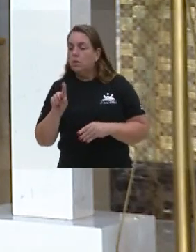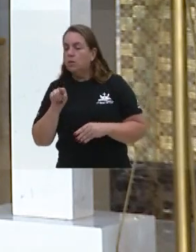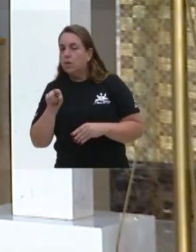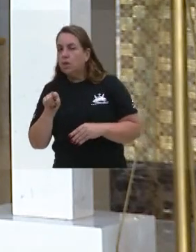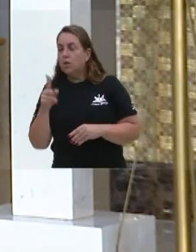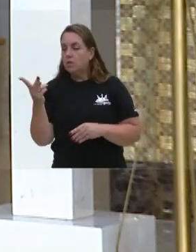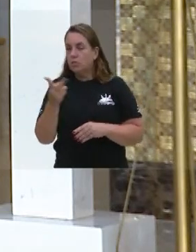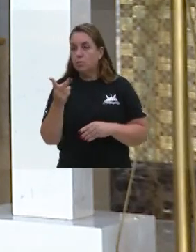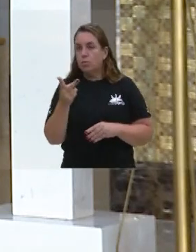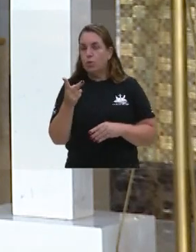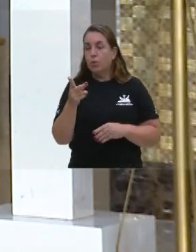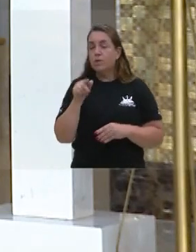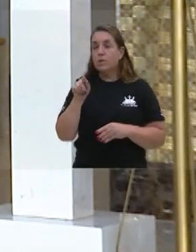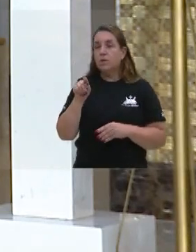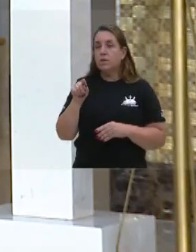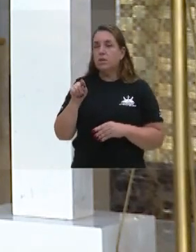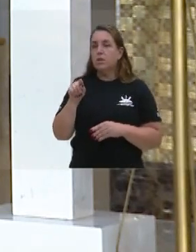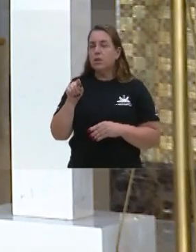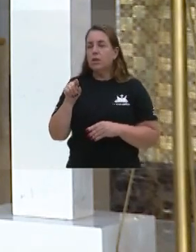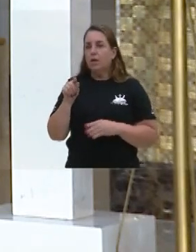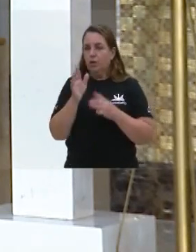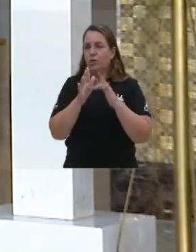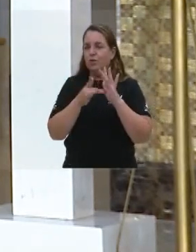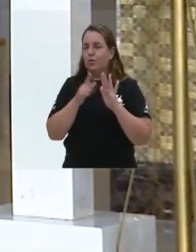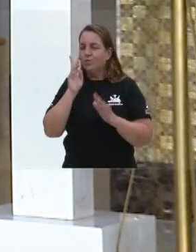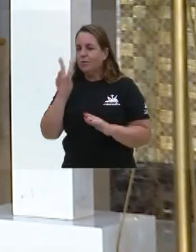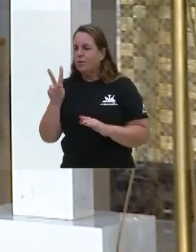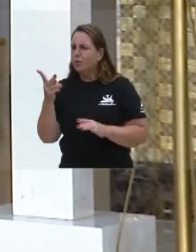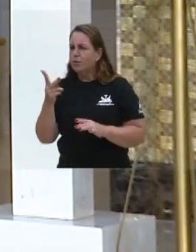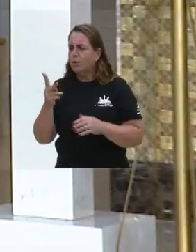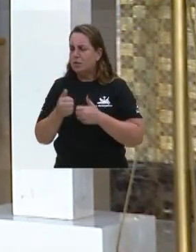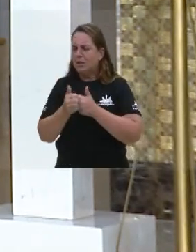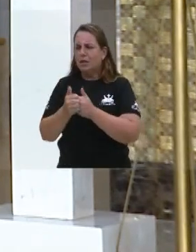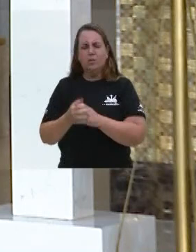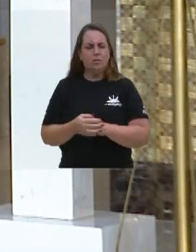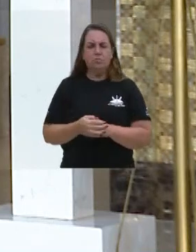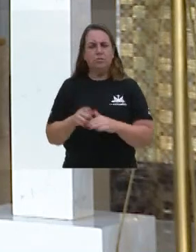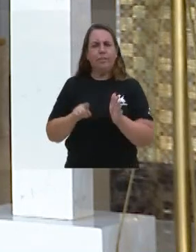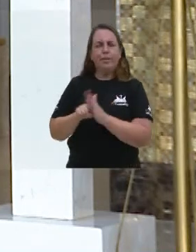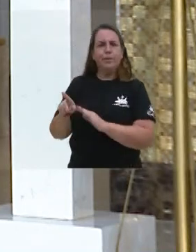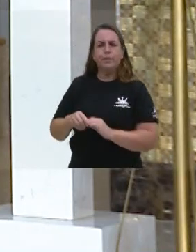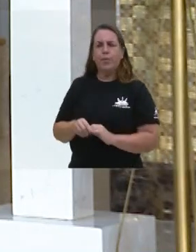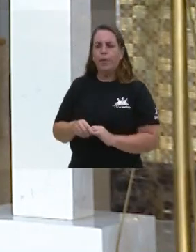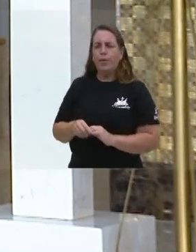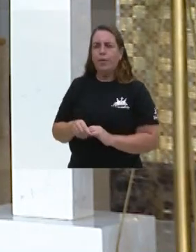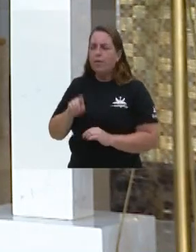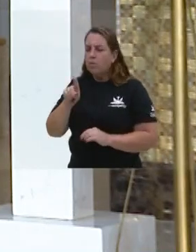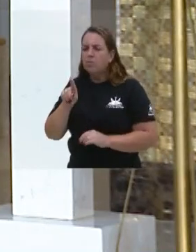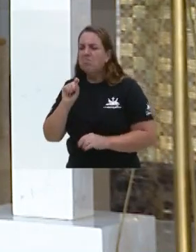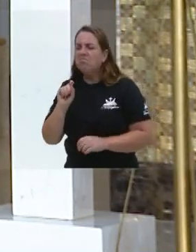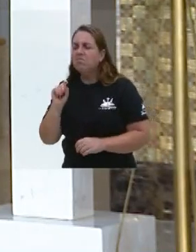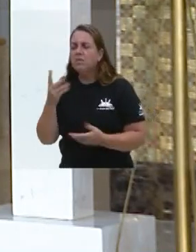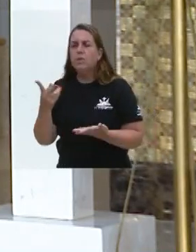vendo que o estavam seguindo, Jesus perguntou: Que estás